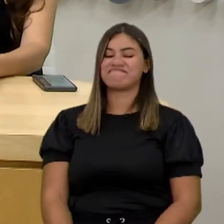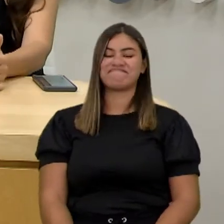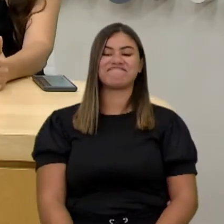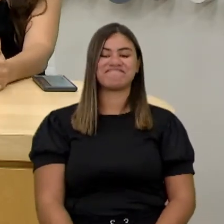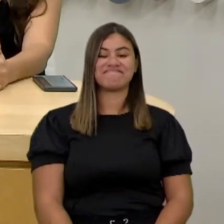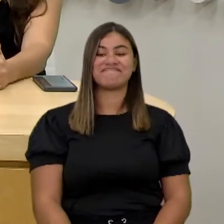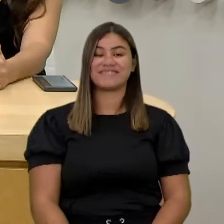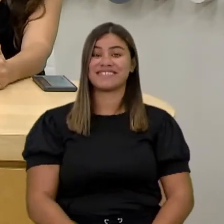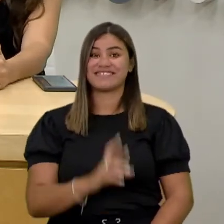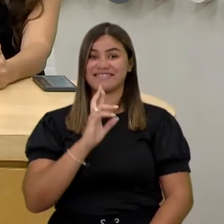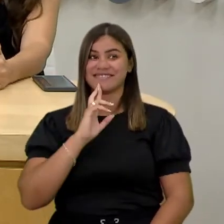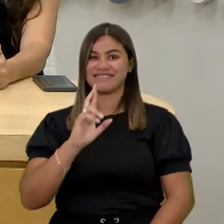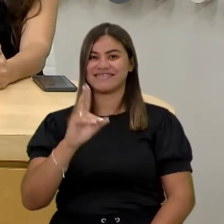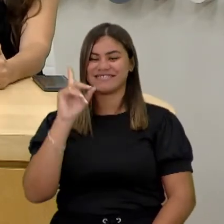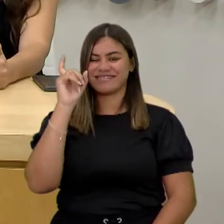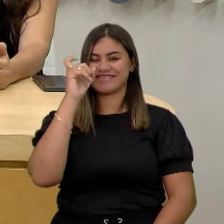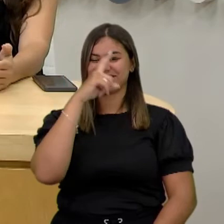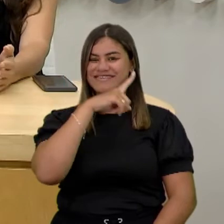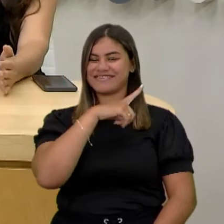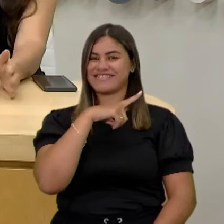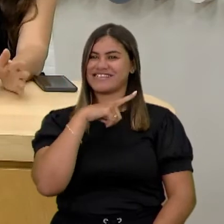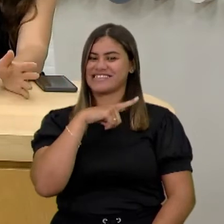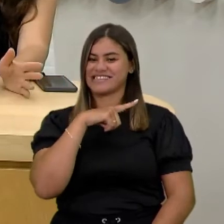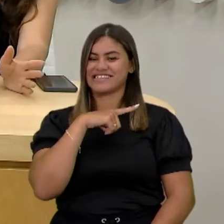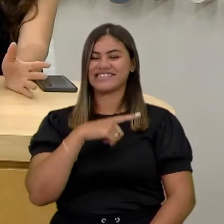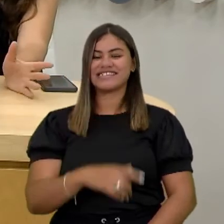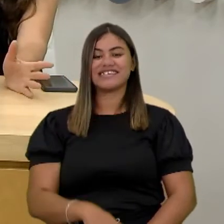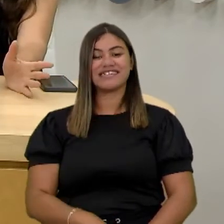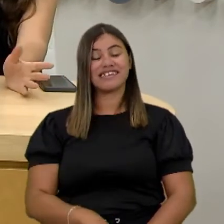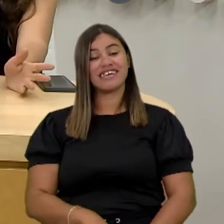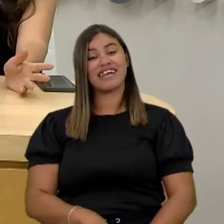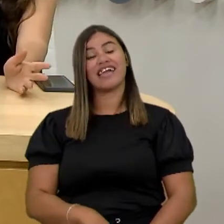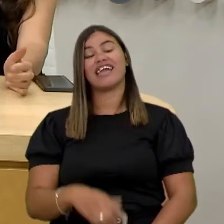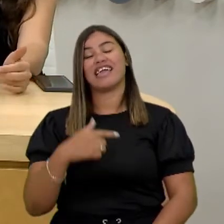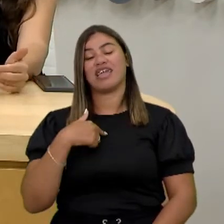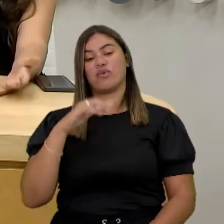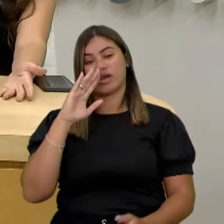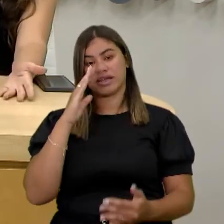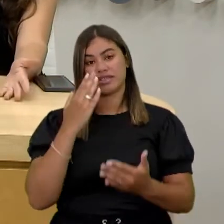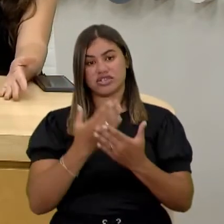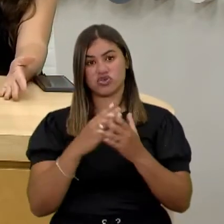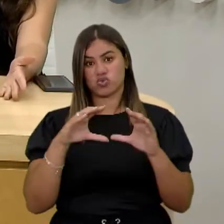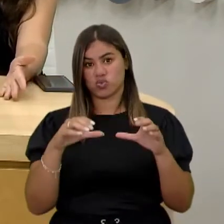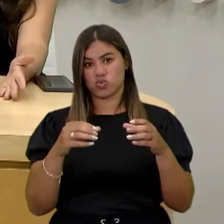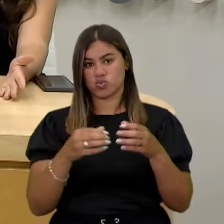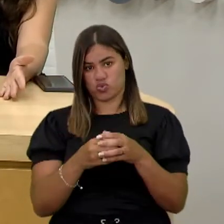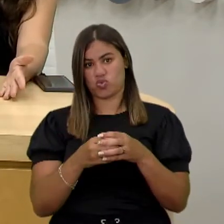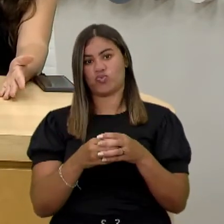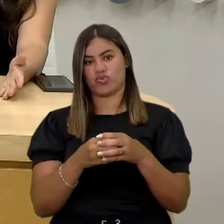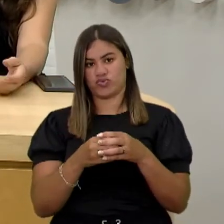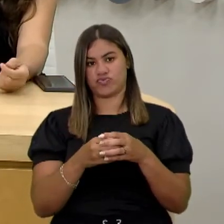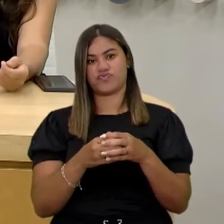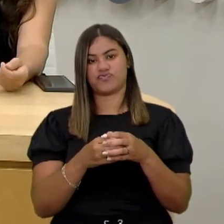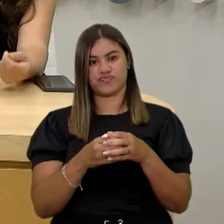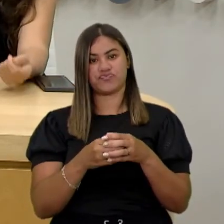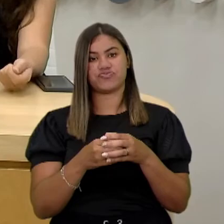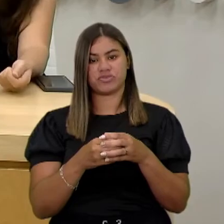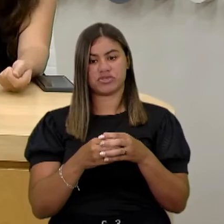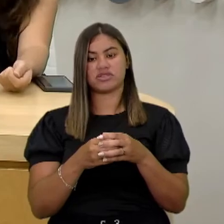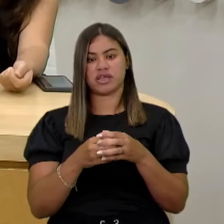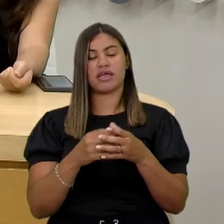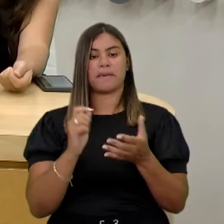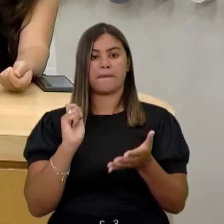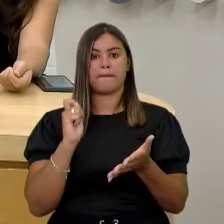essa pergunta difícil, né? Quem escolhe o que será pauta? Eu acredito em um grupo, né? Em um grupo específico que